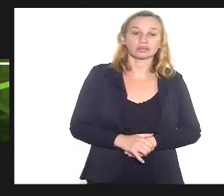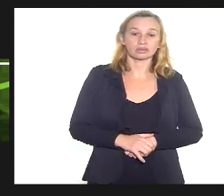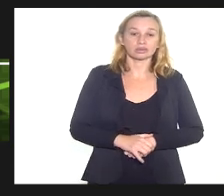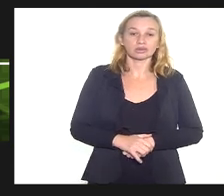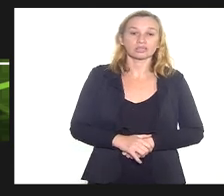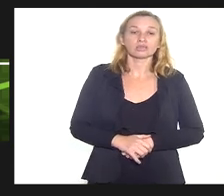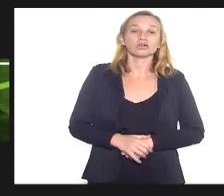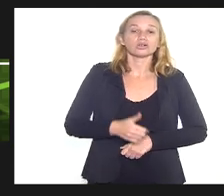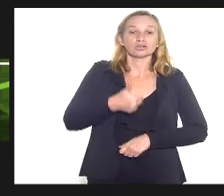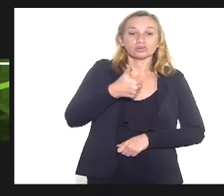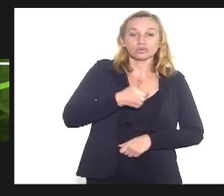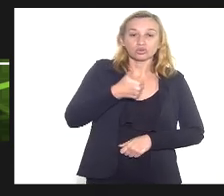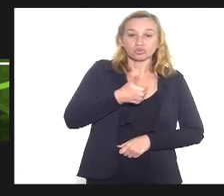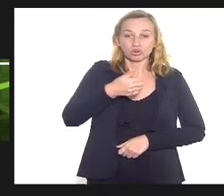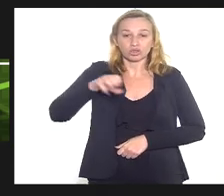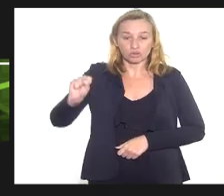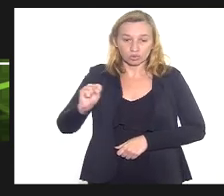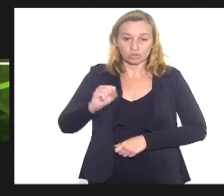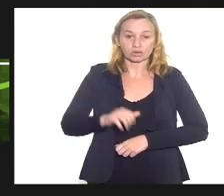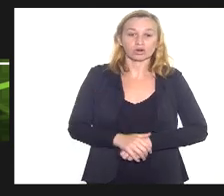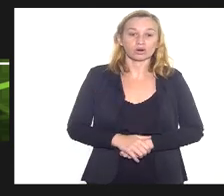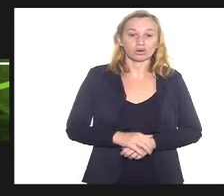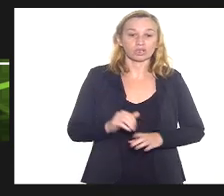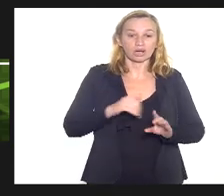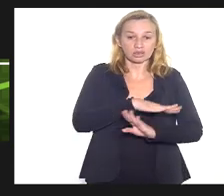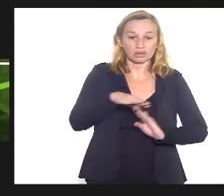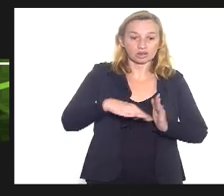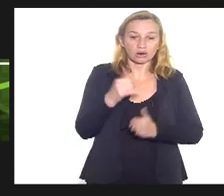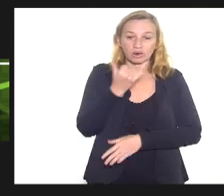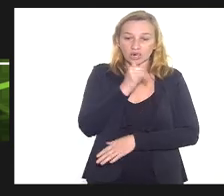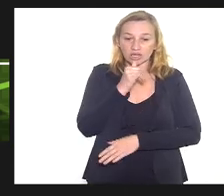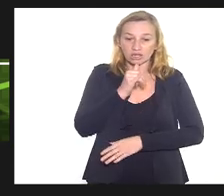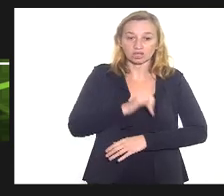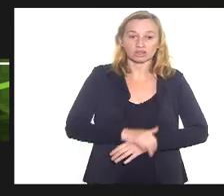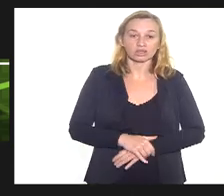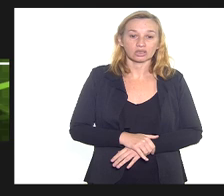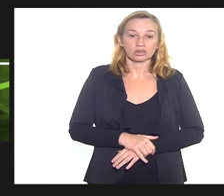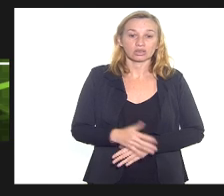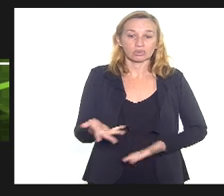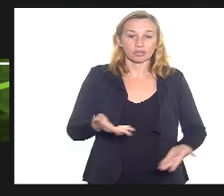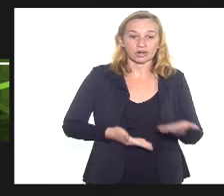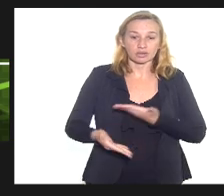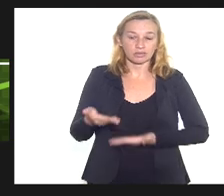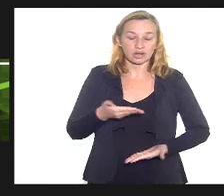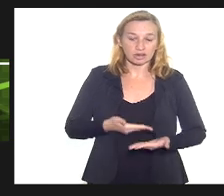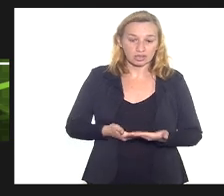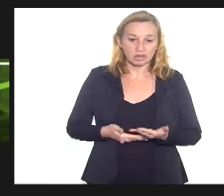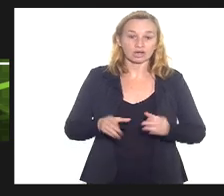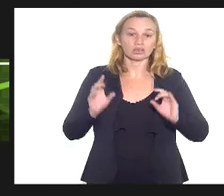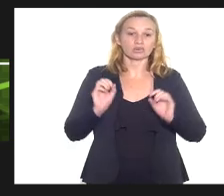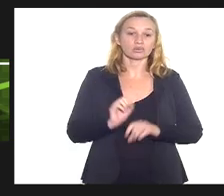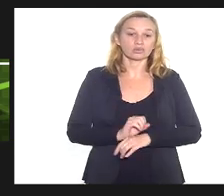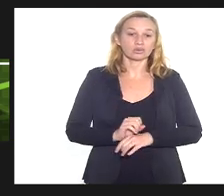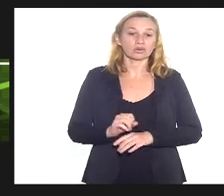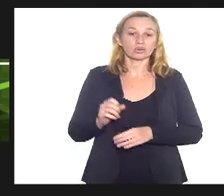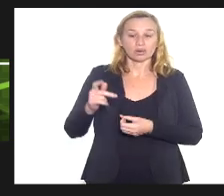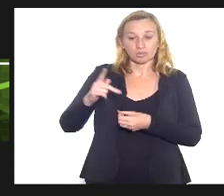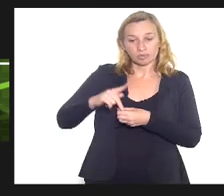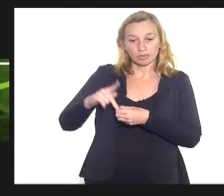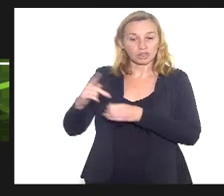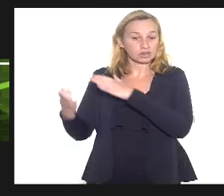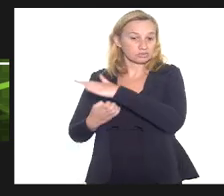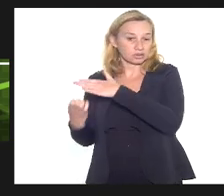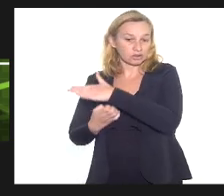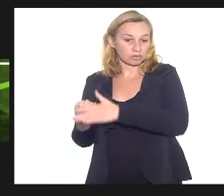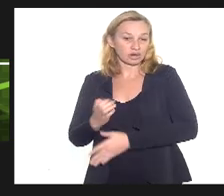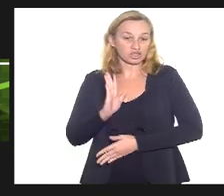Em 2018, a Total Energy adquire a participação, adquire da Petrobras, a